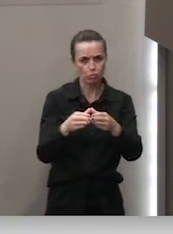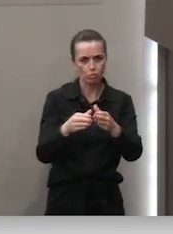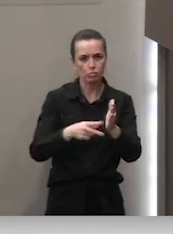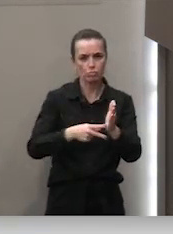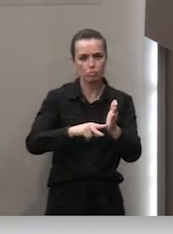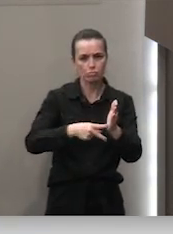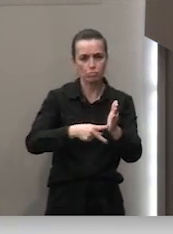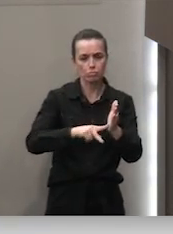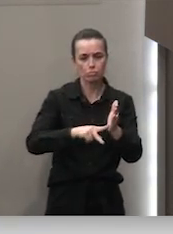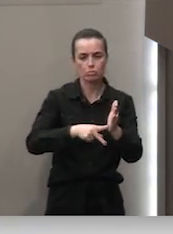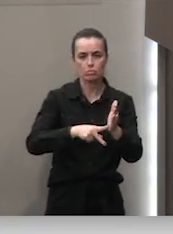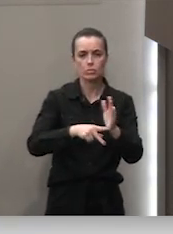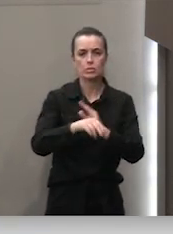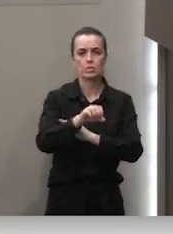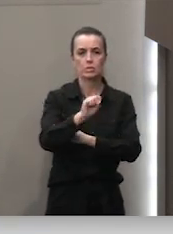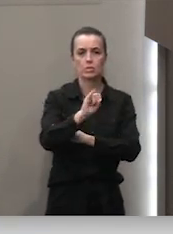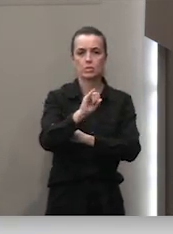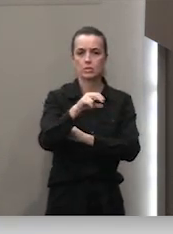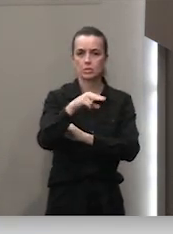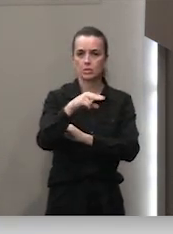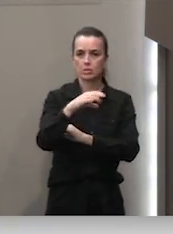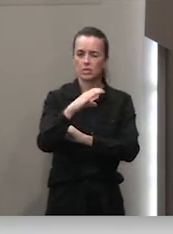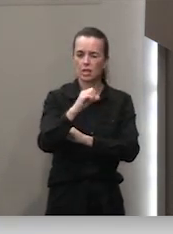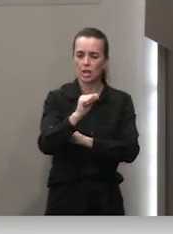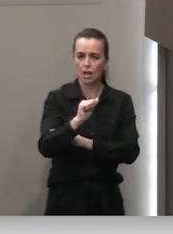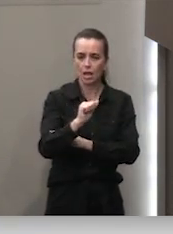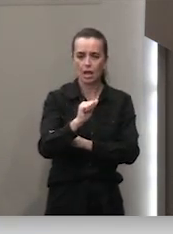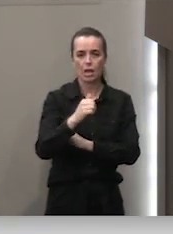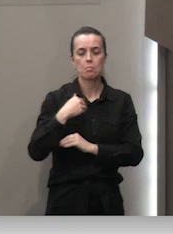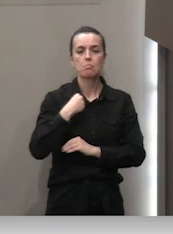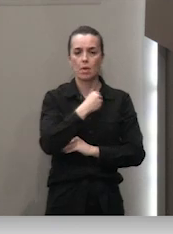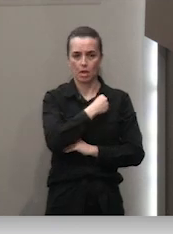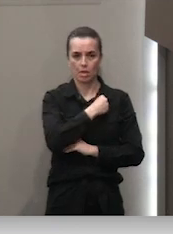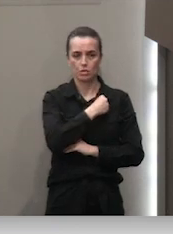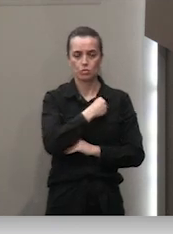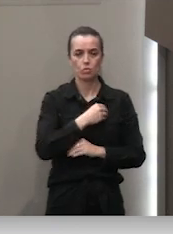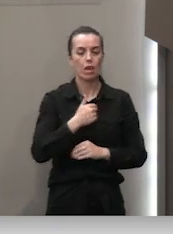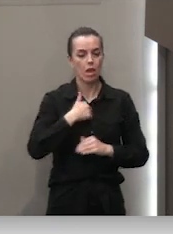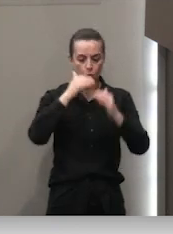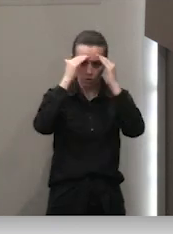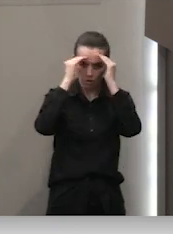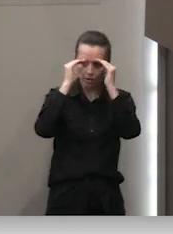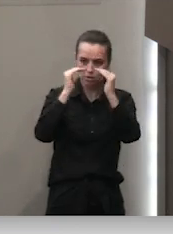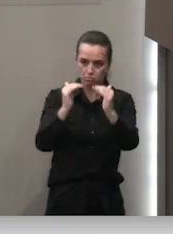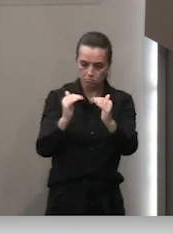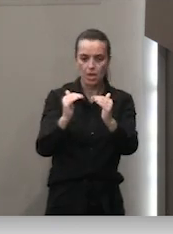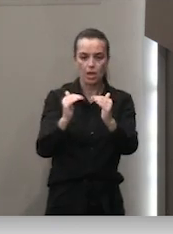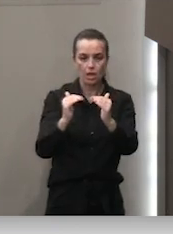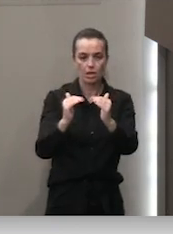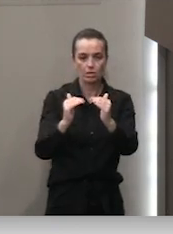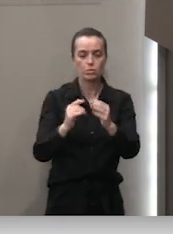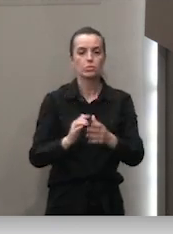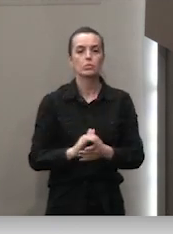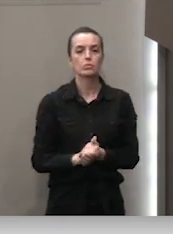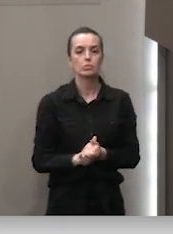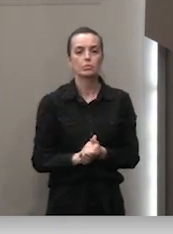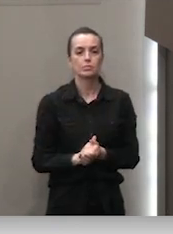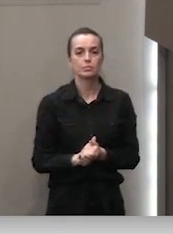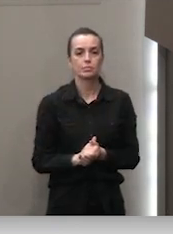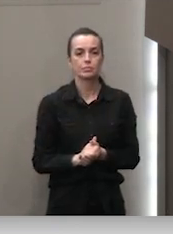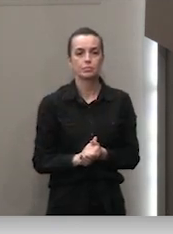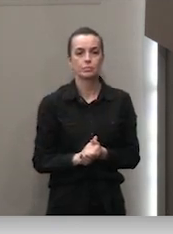doutora Sabine, que é uma pessoa das minhas relações pessoais e pela qual eu tenho o maior respeito, os